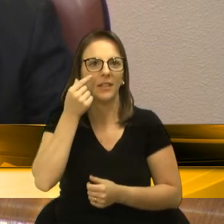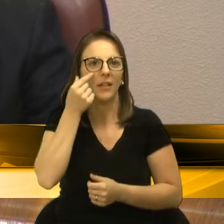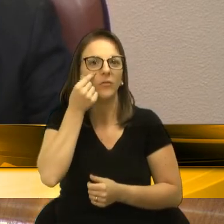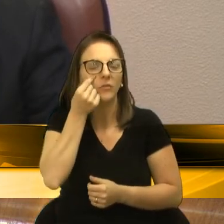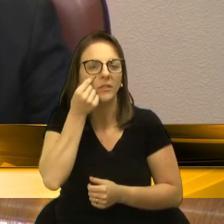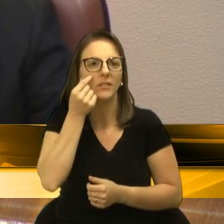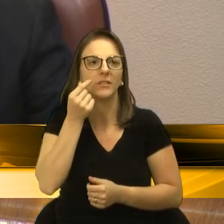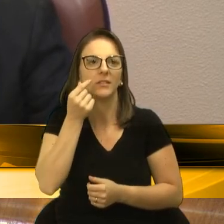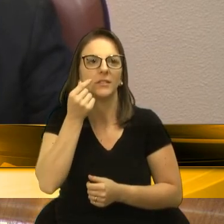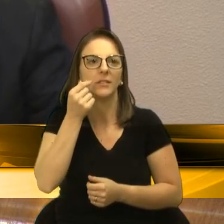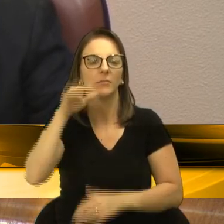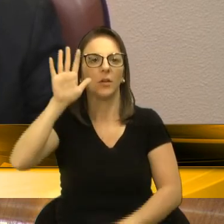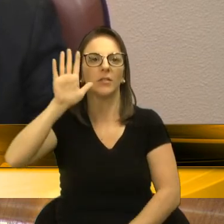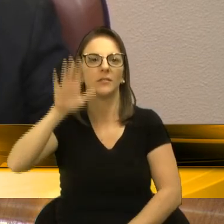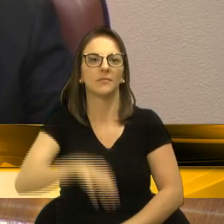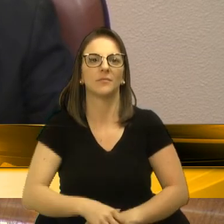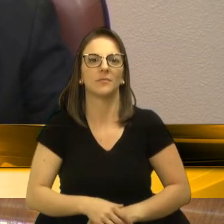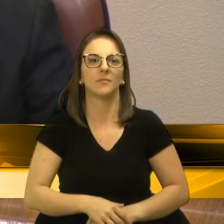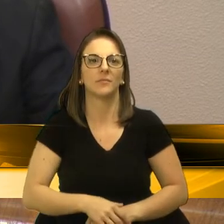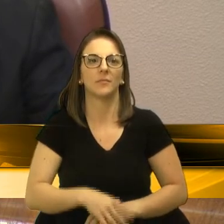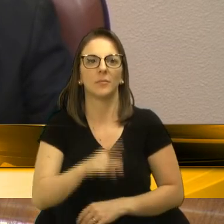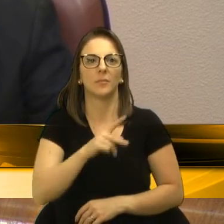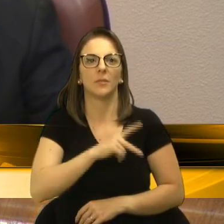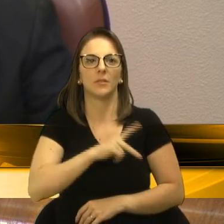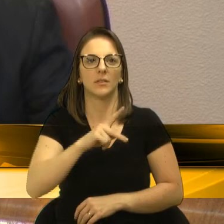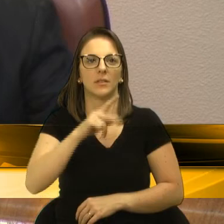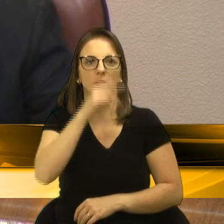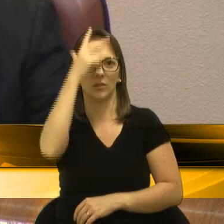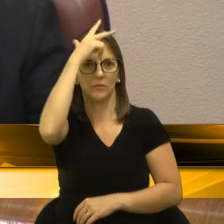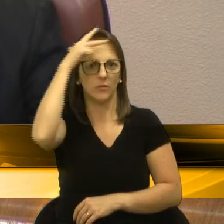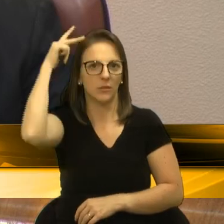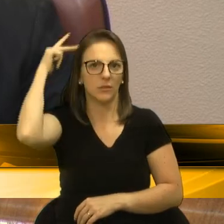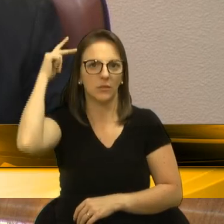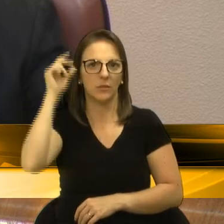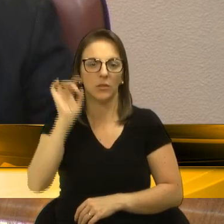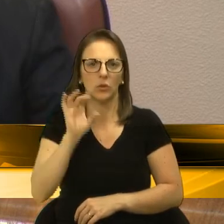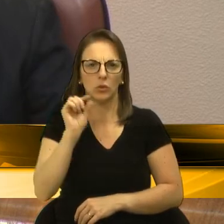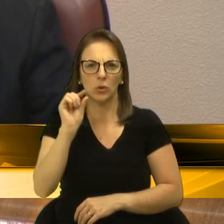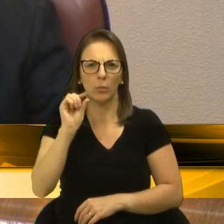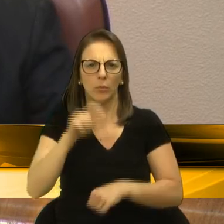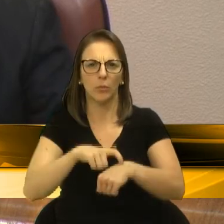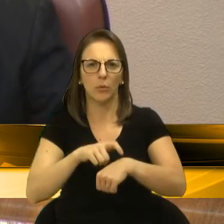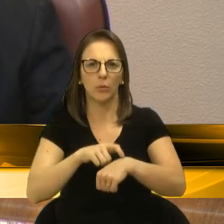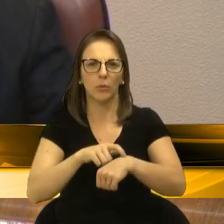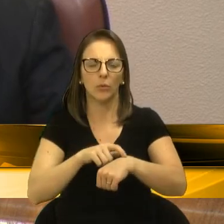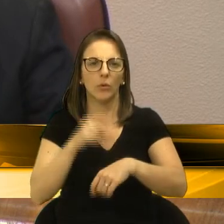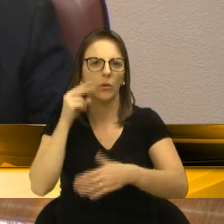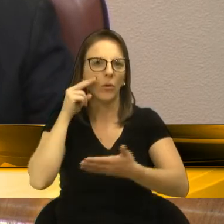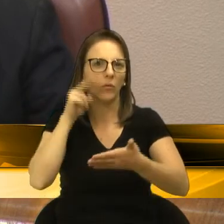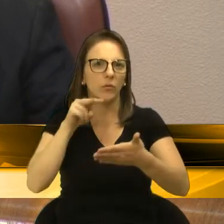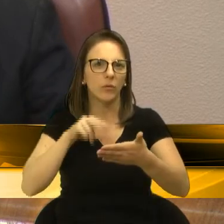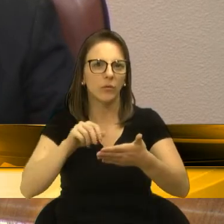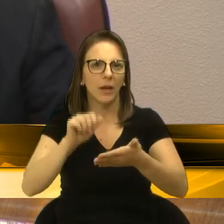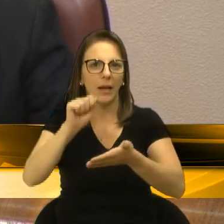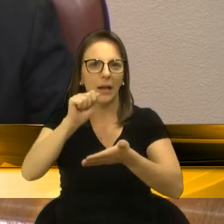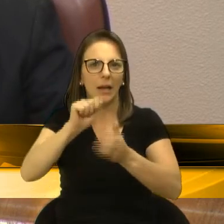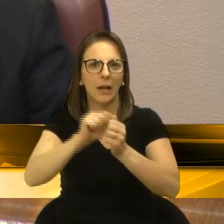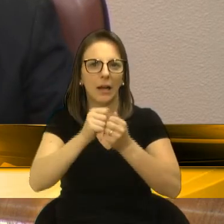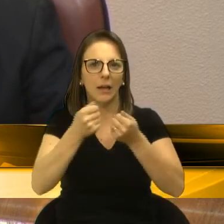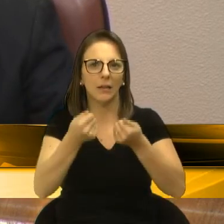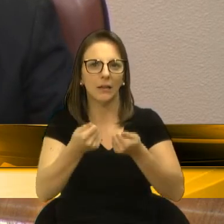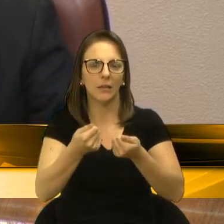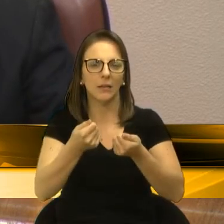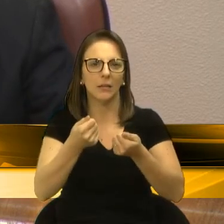presidente. Presidente Flávio Cassina, PTB, só um instantinho que nós vamos ler a ata, então. Vereador